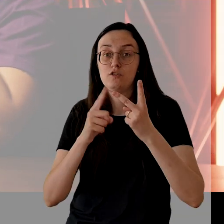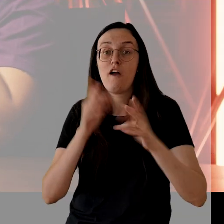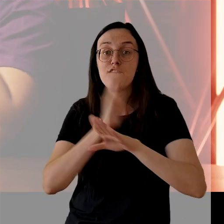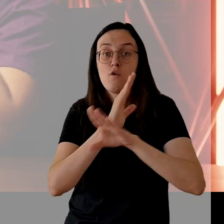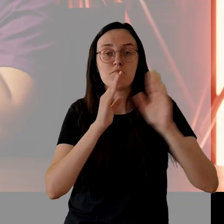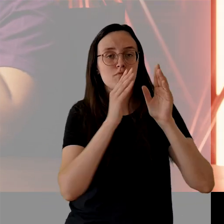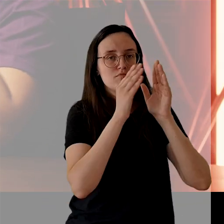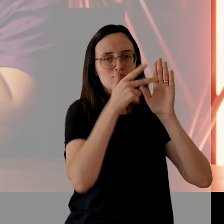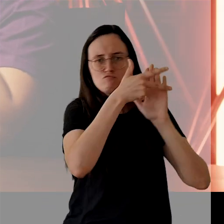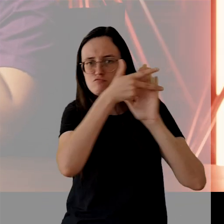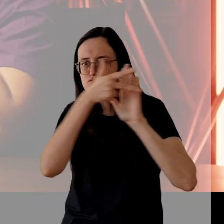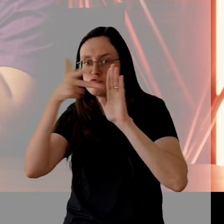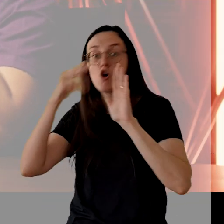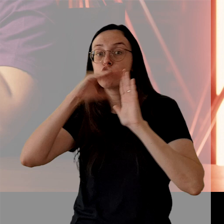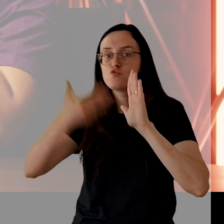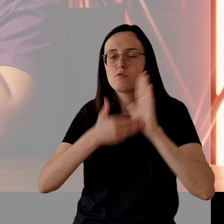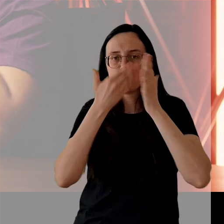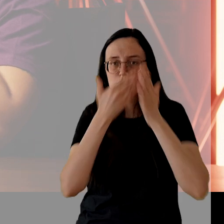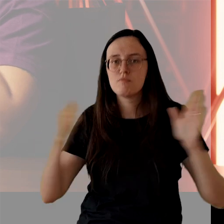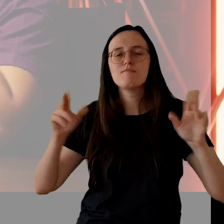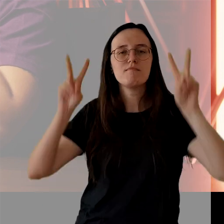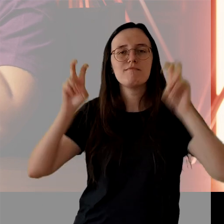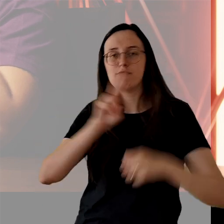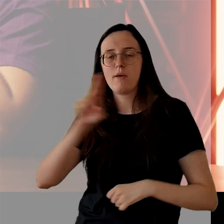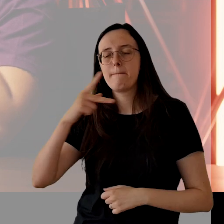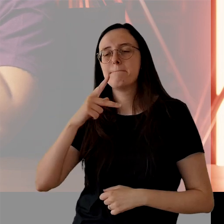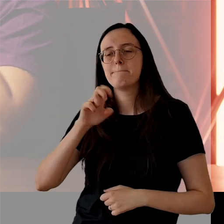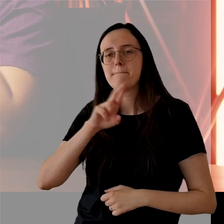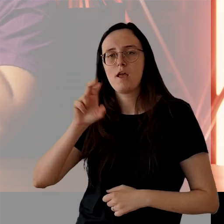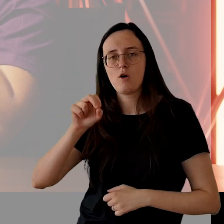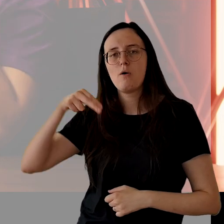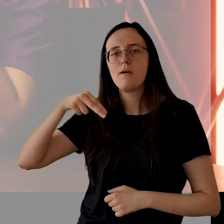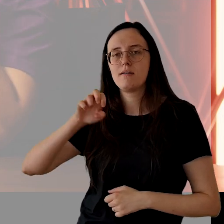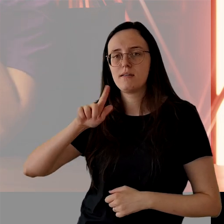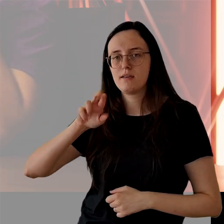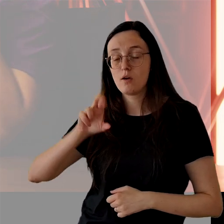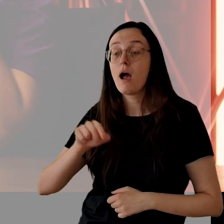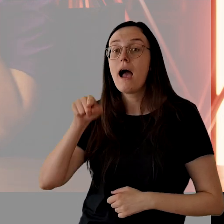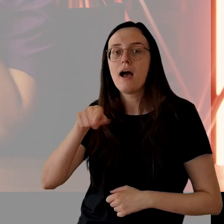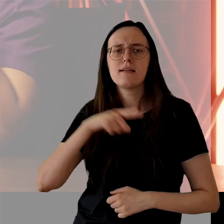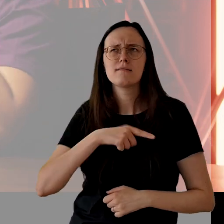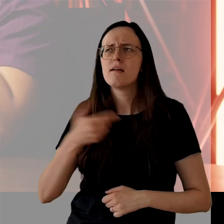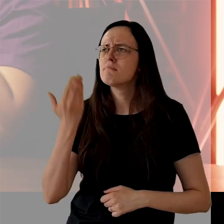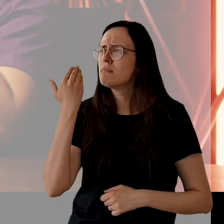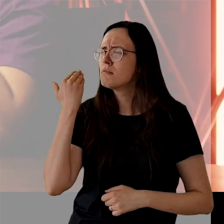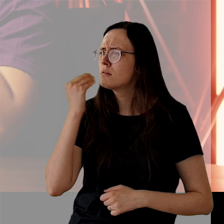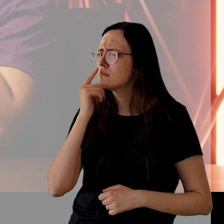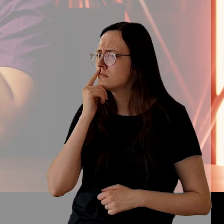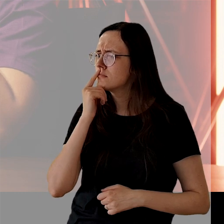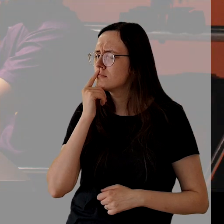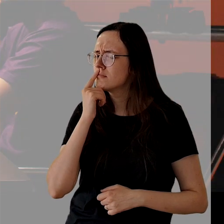eu captei, por exemplo, chama Perro Negro. Ele teve estreia agora,